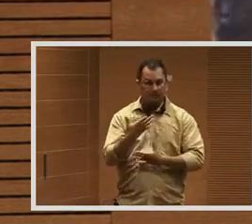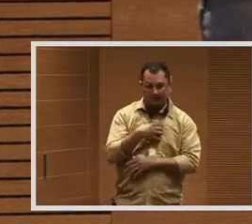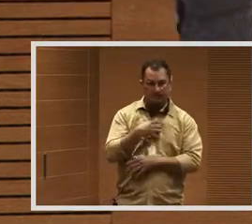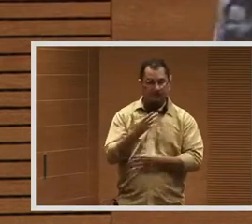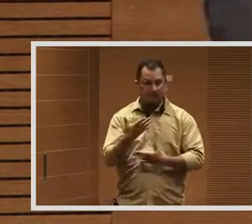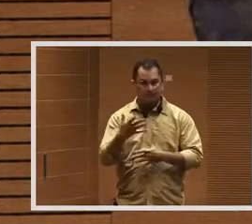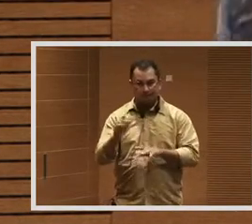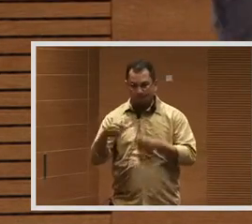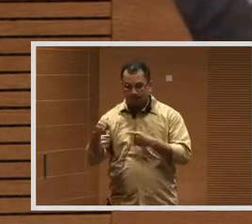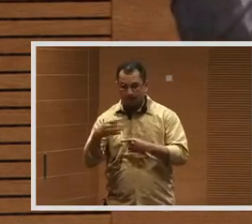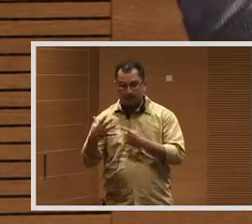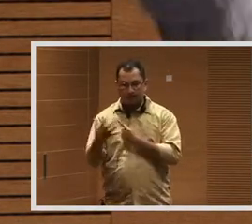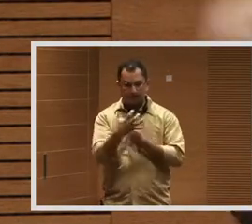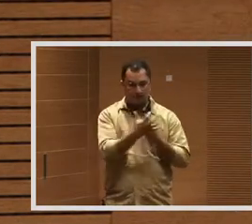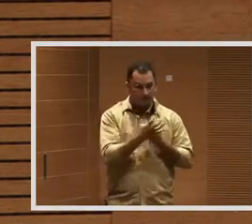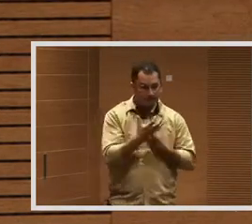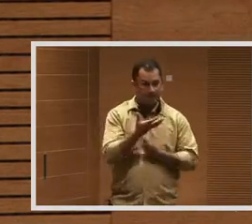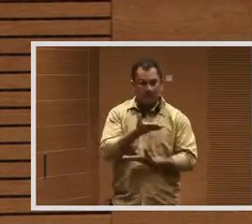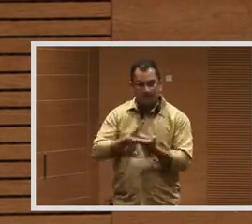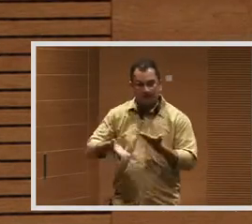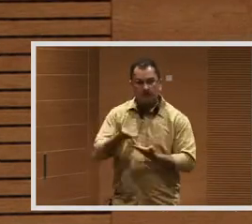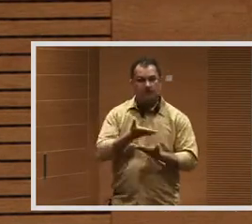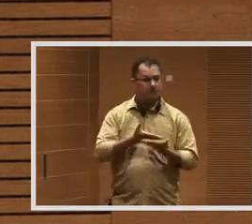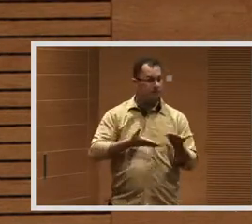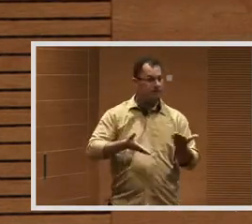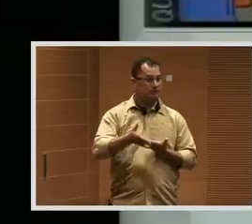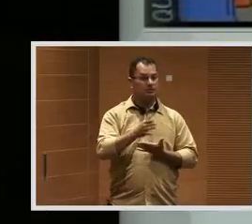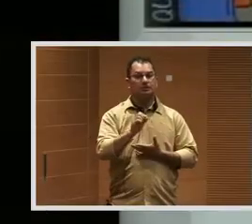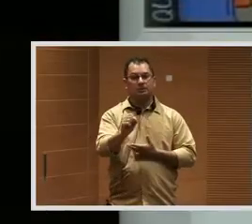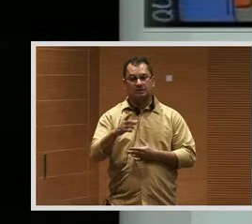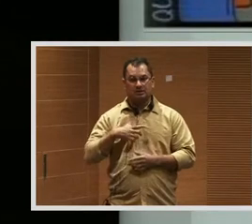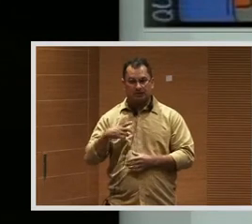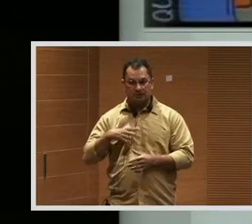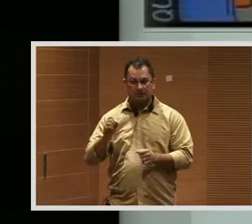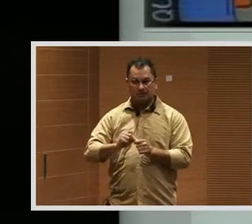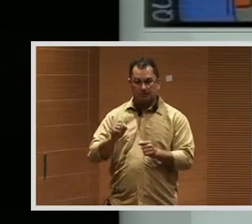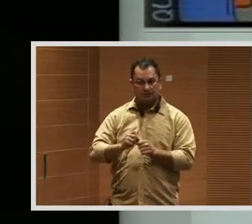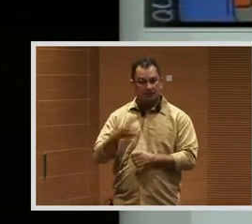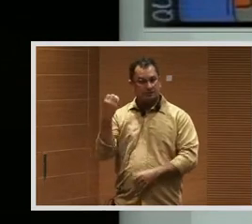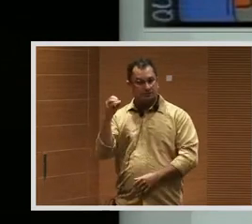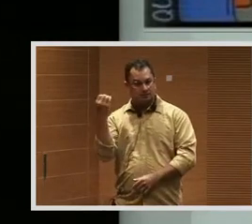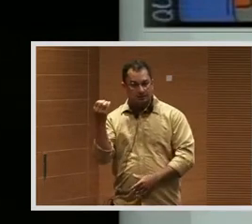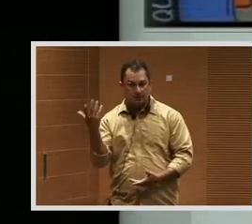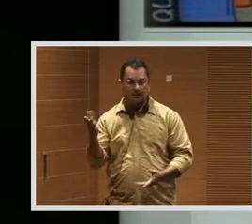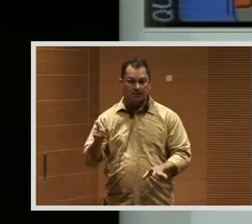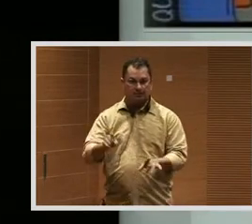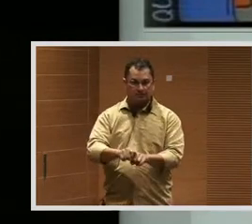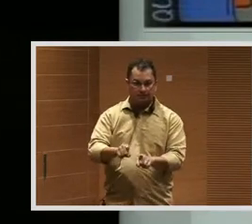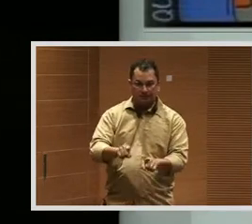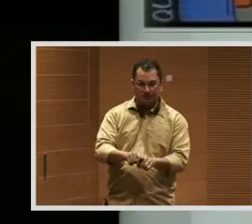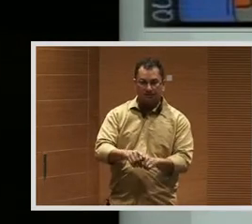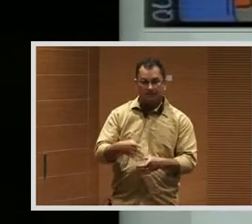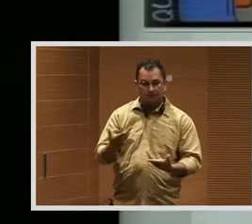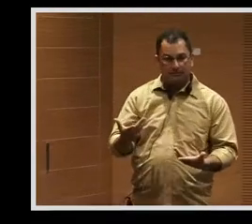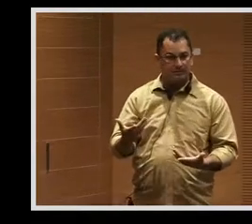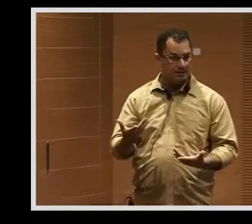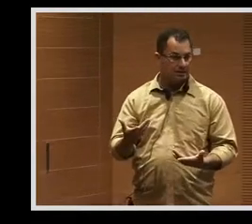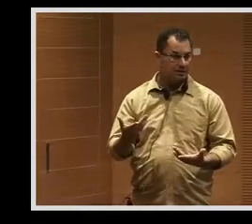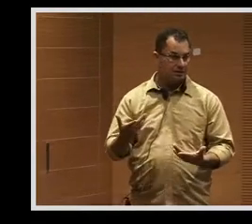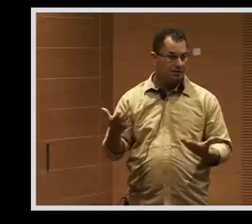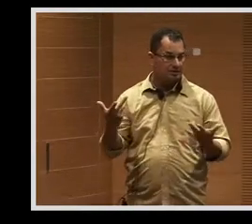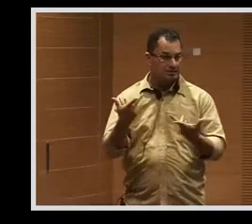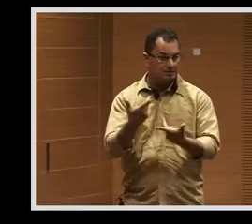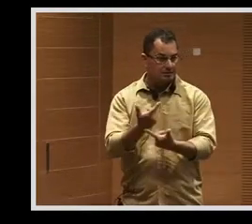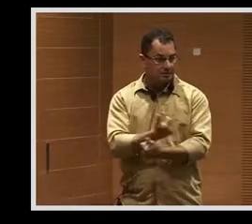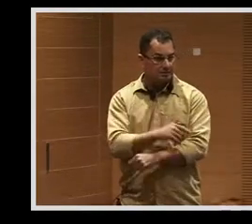queria dividir com vocês o que a gente tem feito lá em Novo Hamburgo, né? Eu acho que é da Ander Damer, isso aí é fantástico,